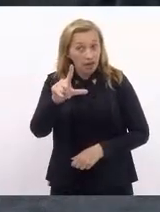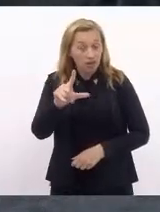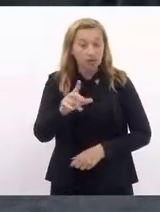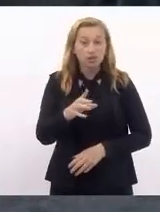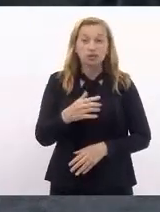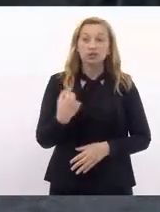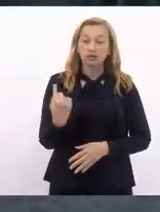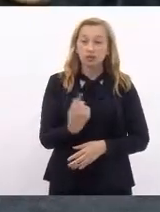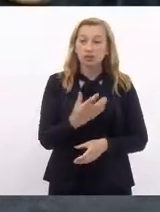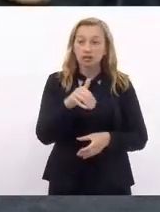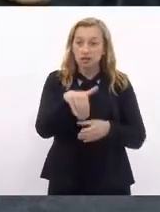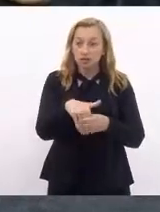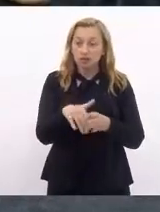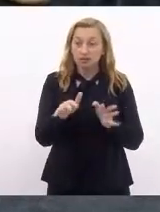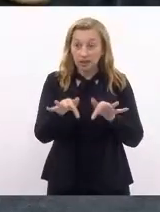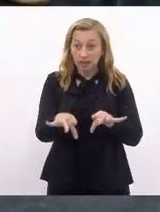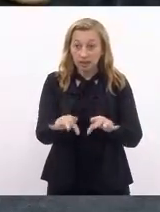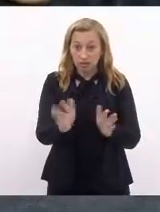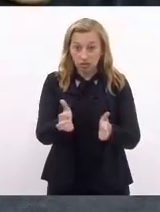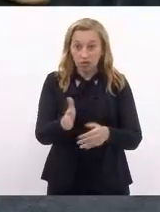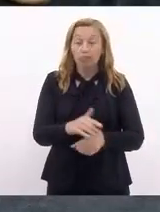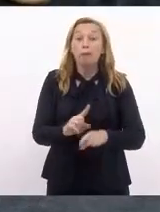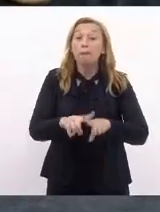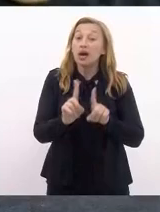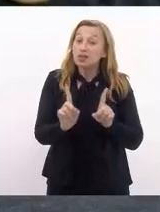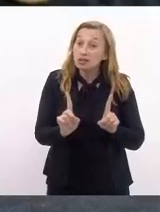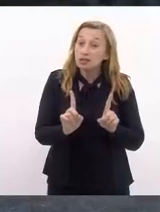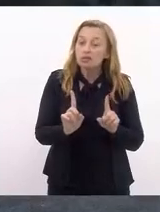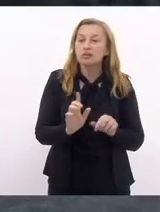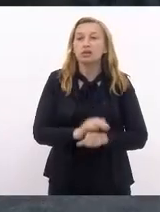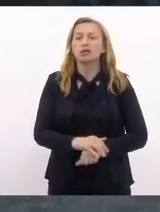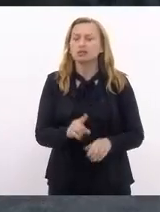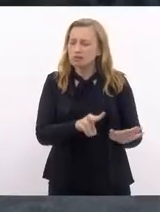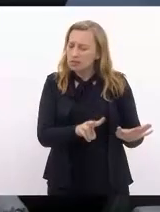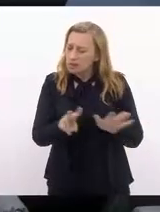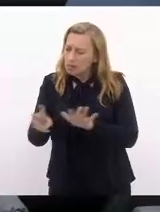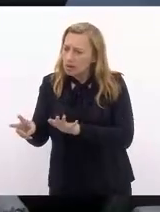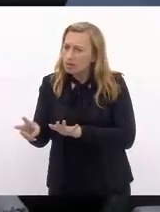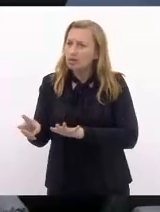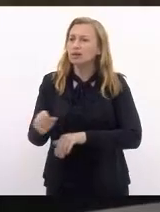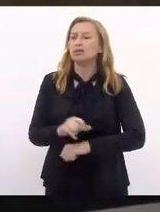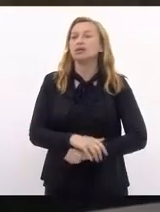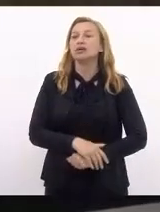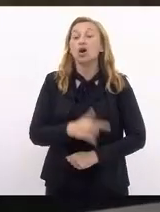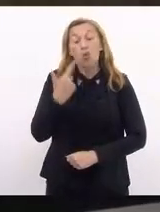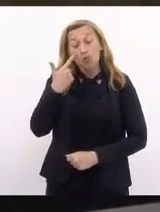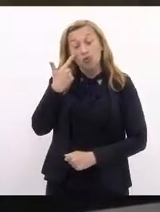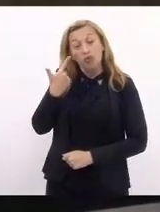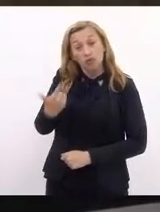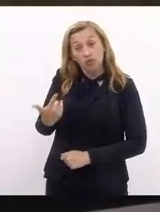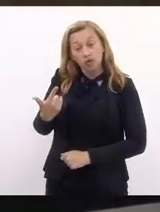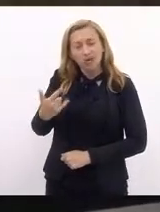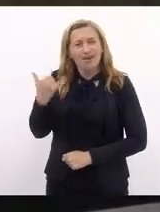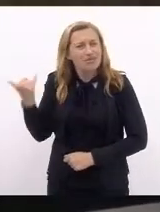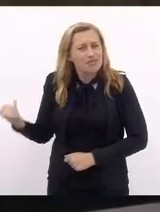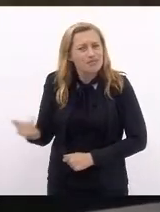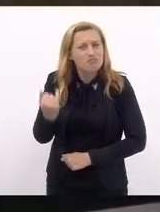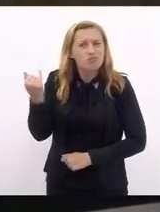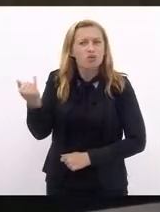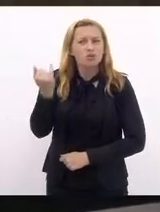que a gente acabou de voltar no entanto essa semana eu vi a